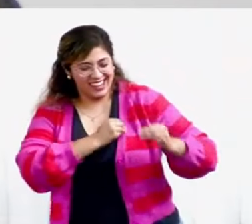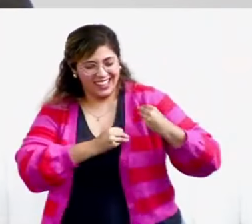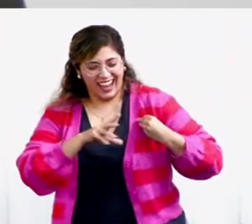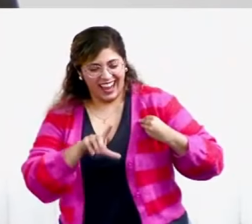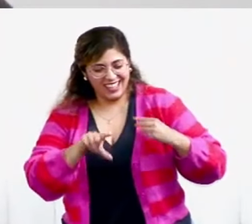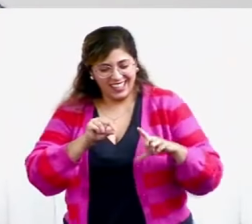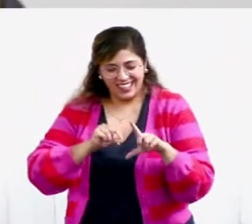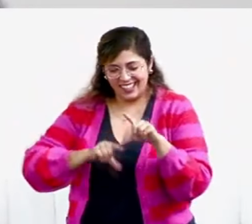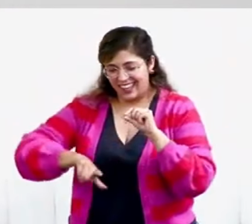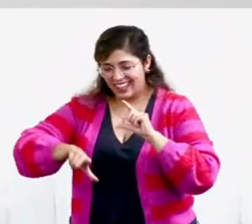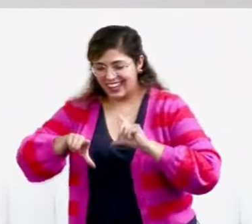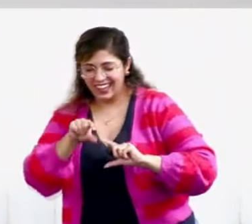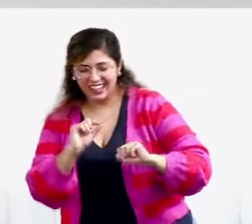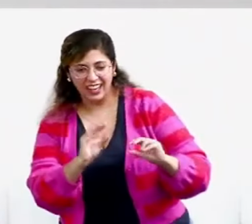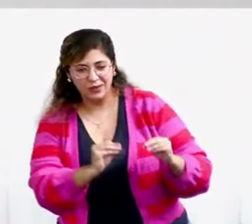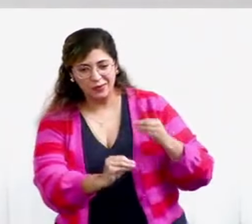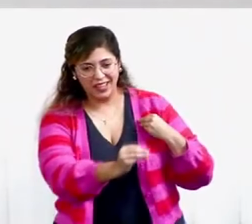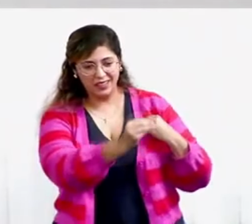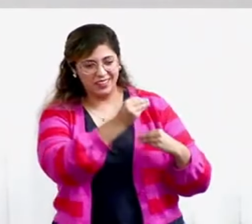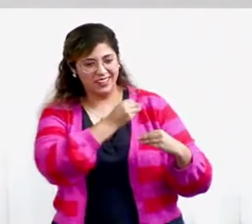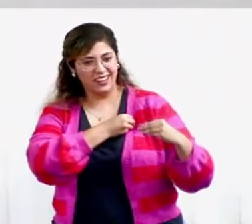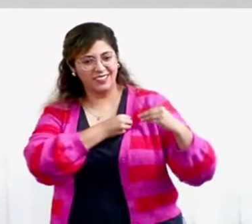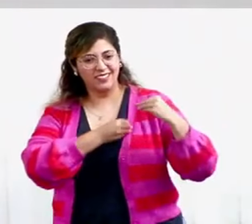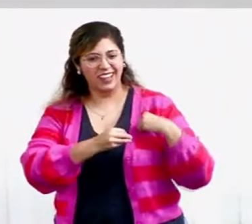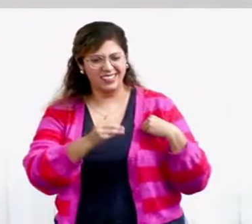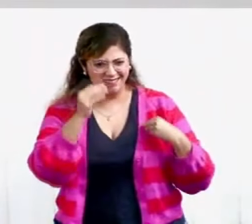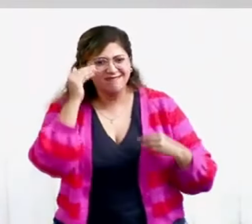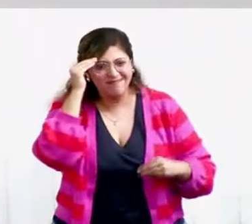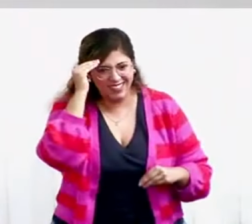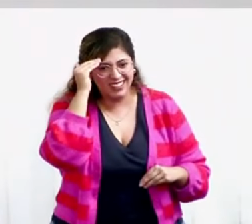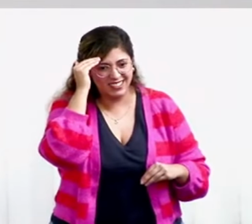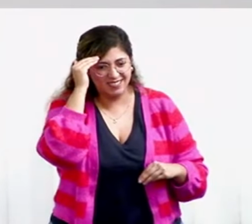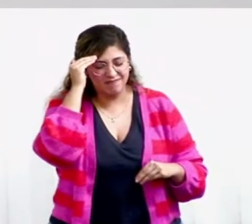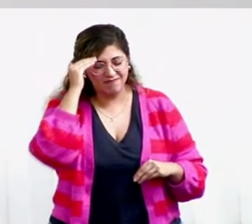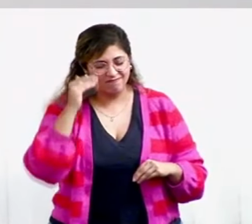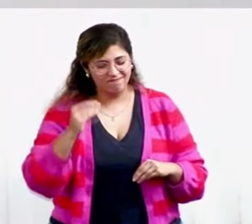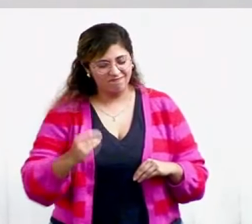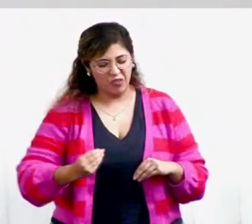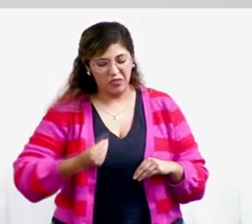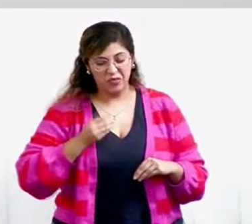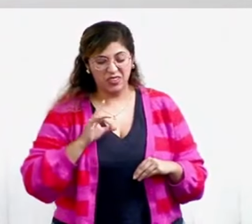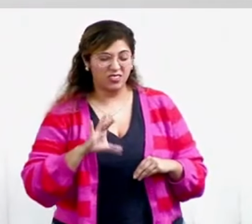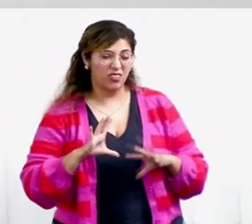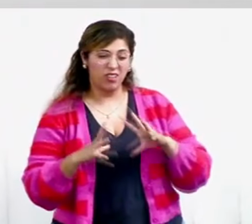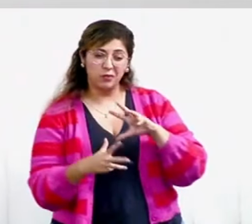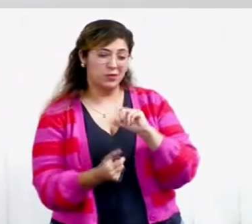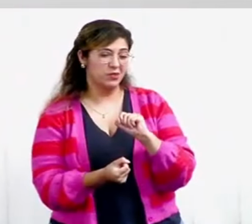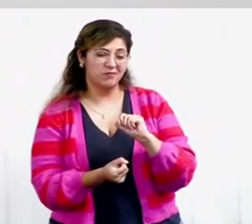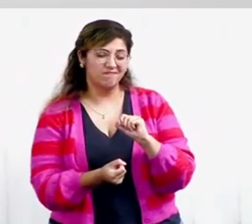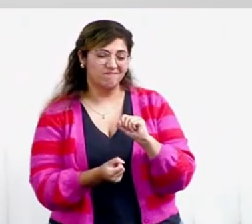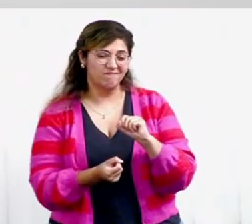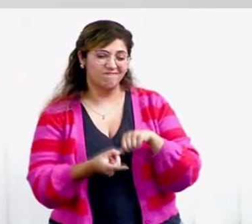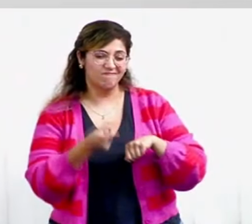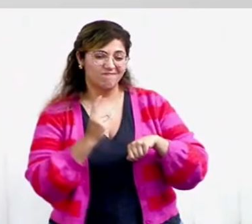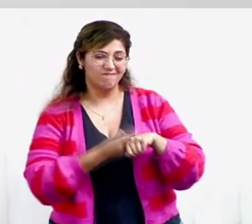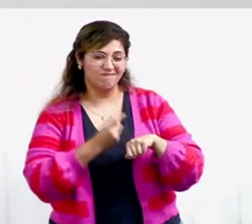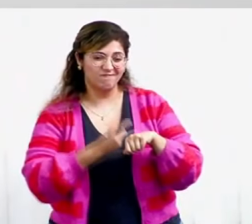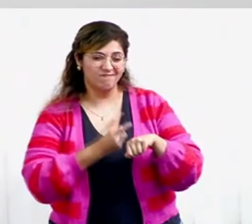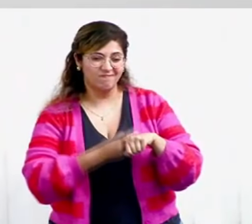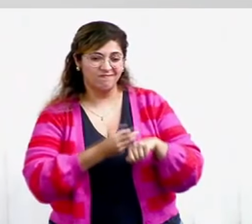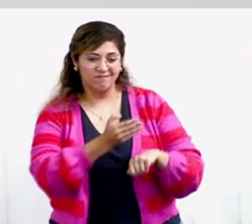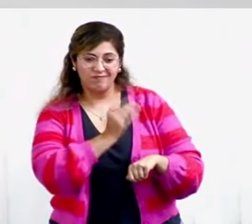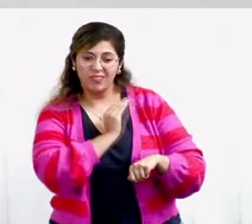almejo, eu busco. Isso é a minha vida. Esse é o coração